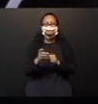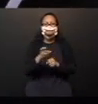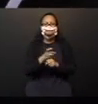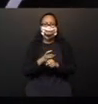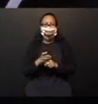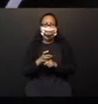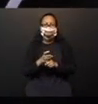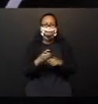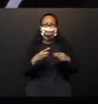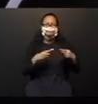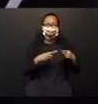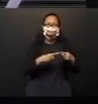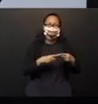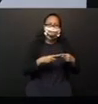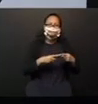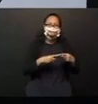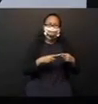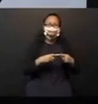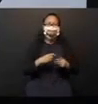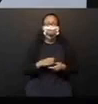concordância? Vamos lá?